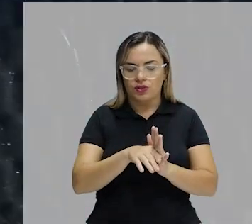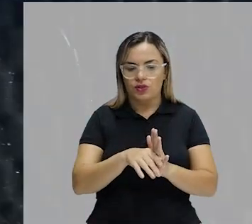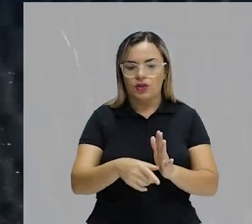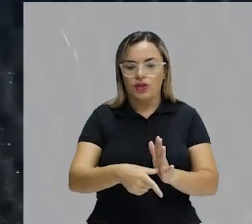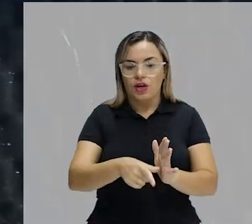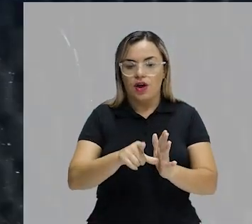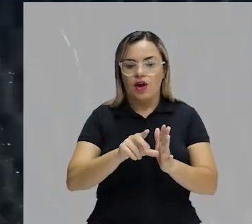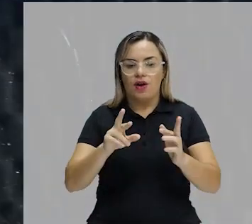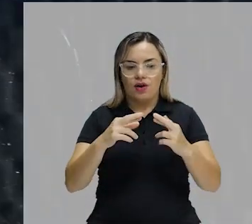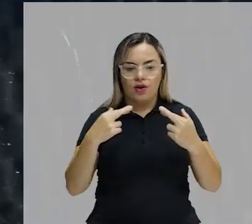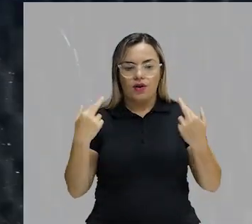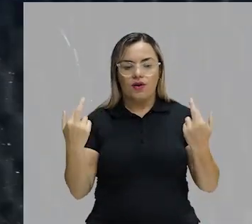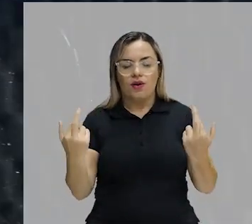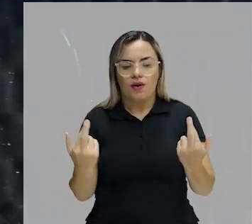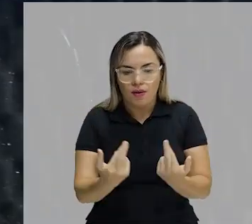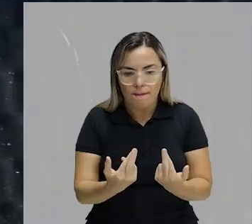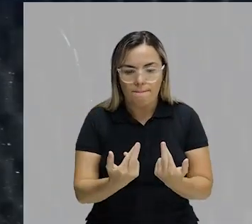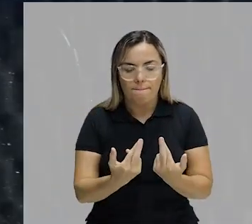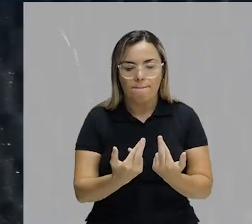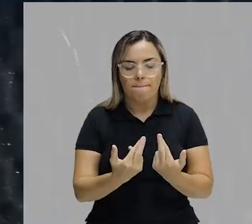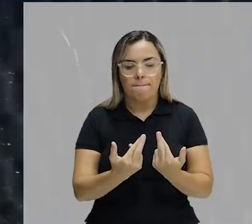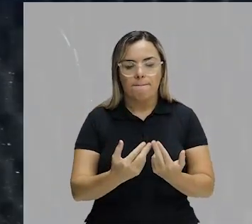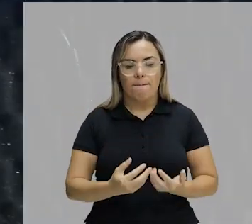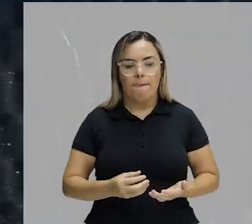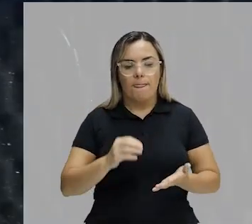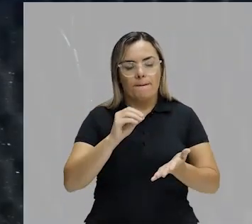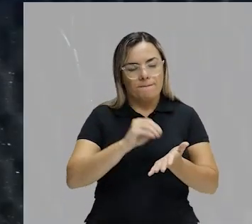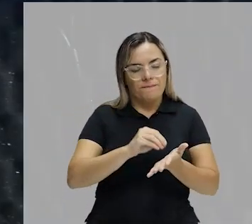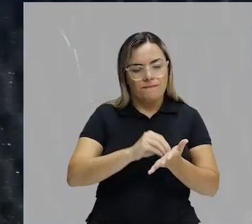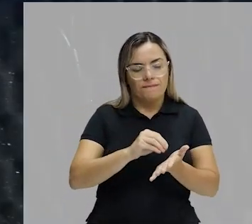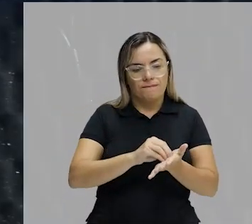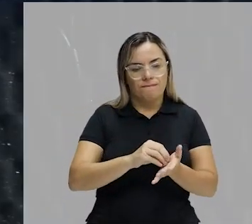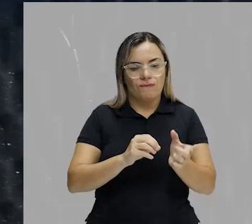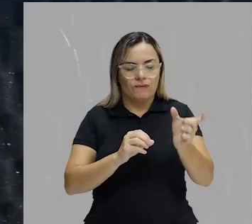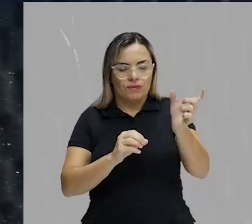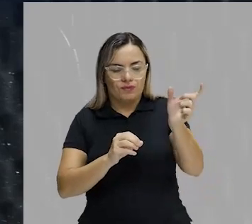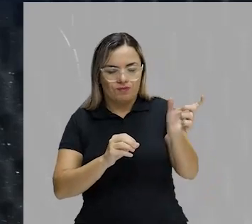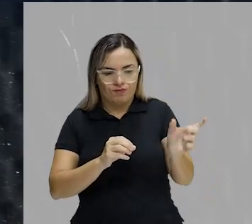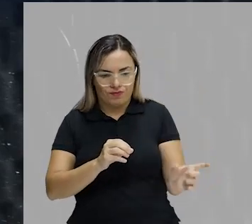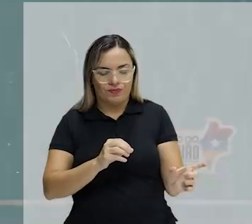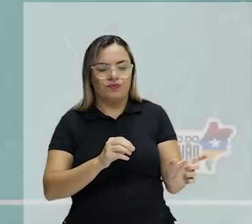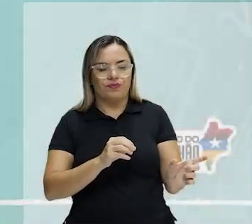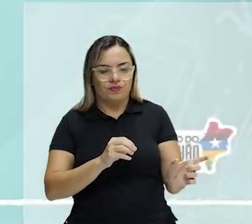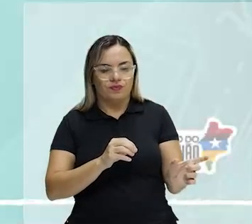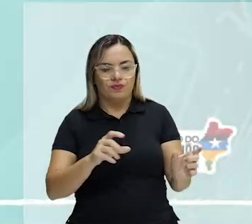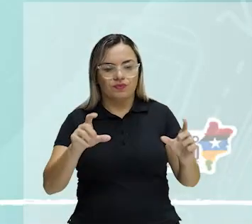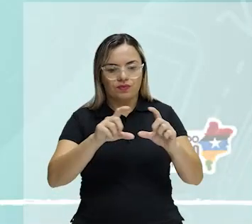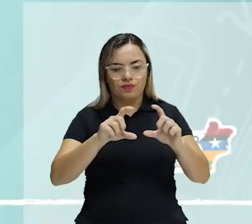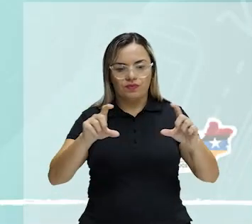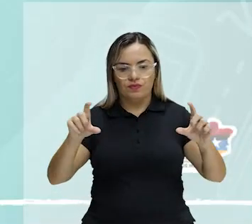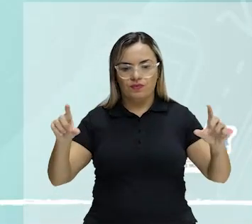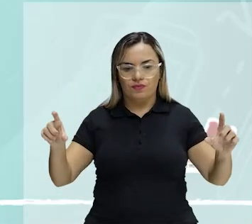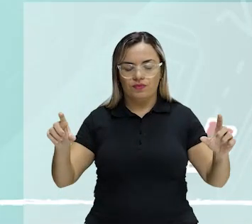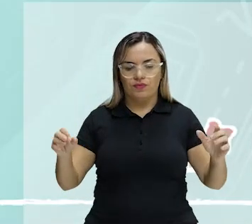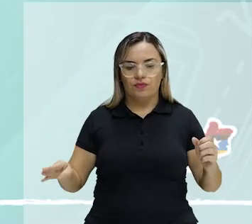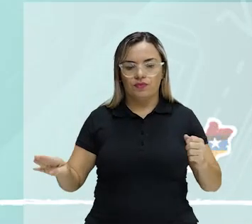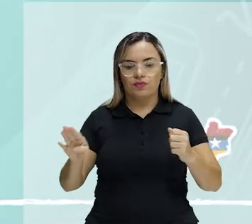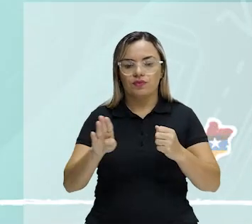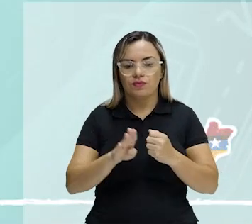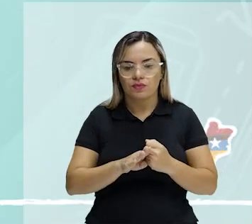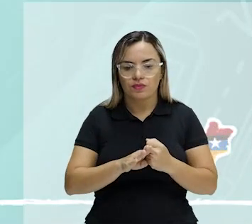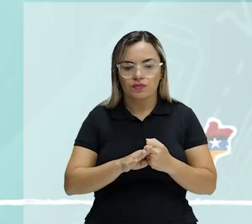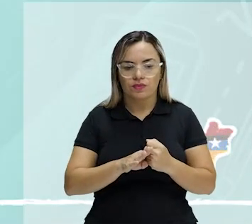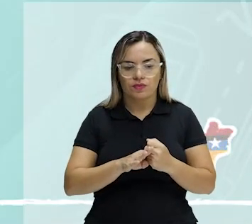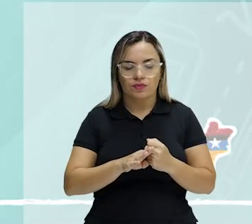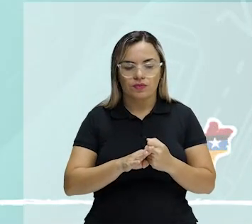de ligação, predicativo do sujeito, falta o sujeito. Então, nesse caso, a oração substantiva vai ter função de